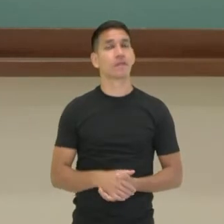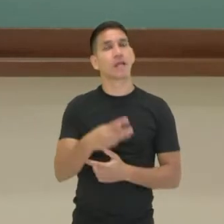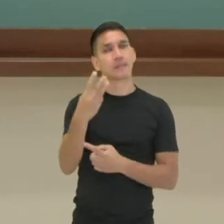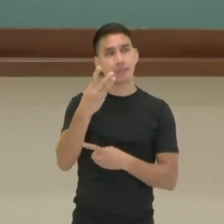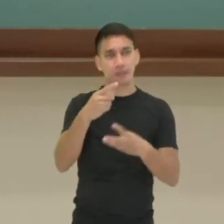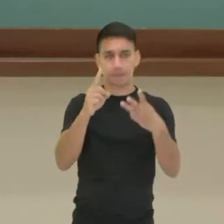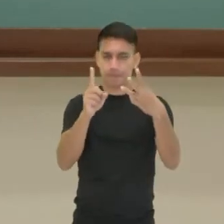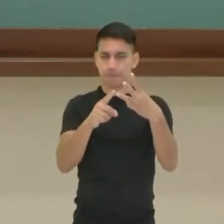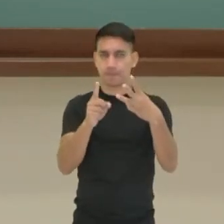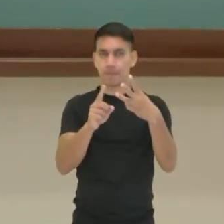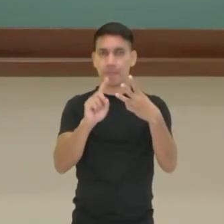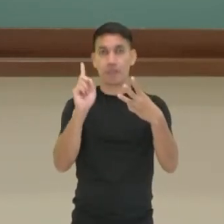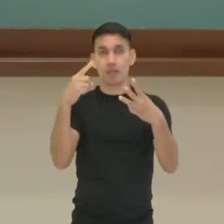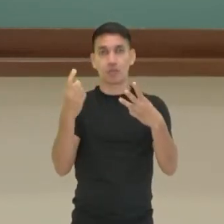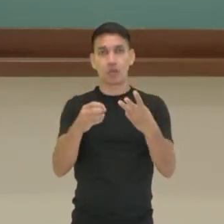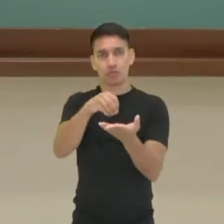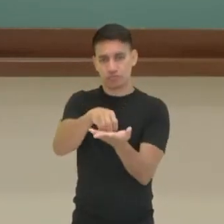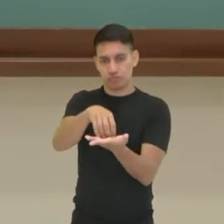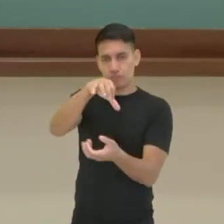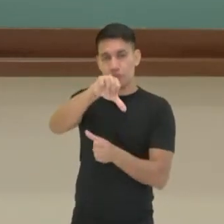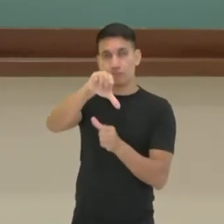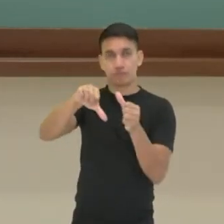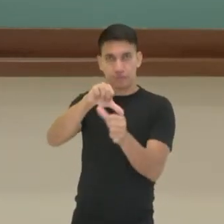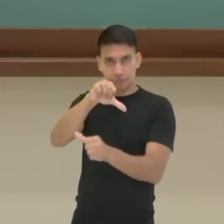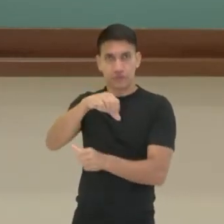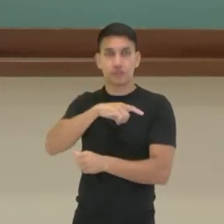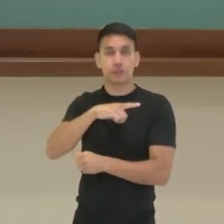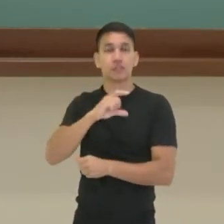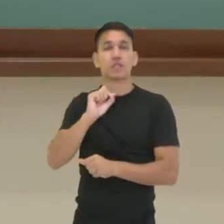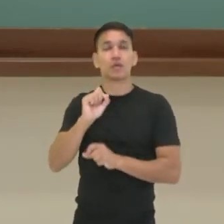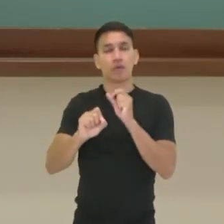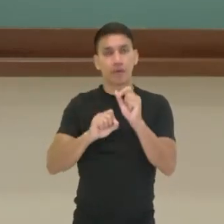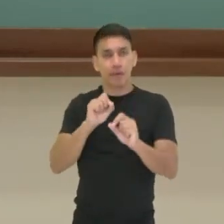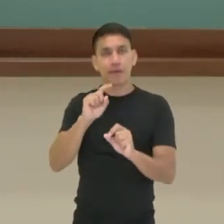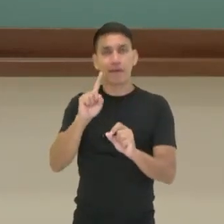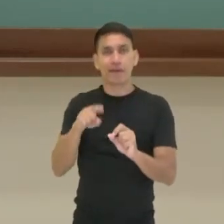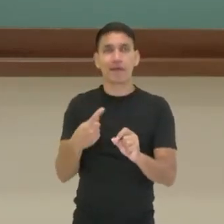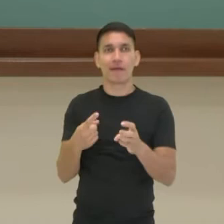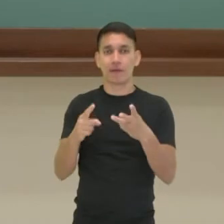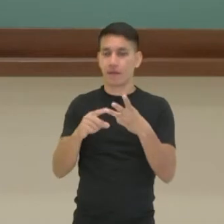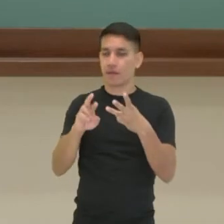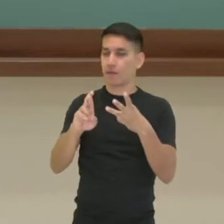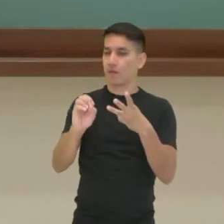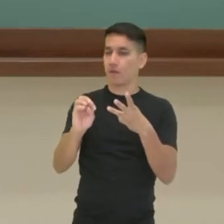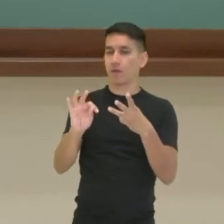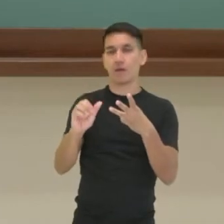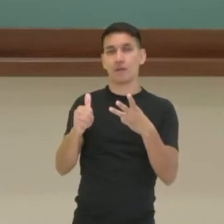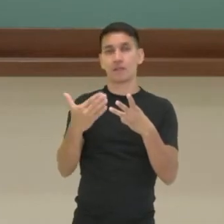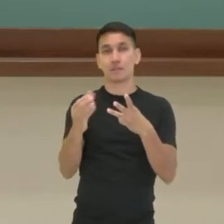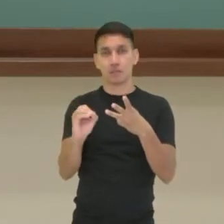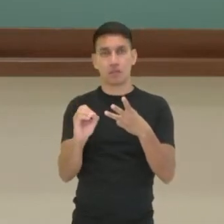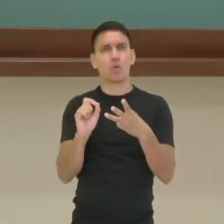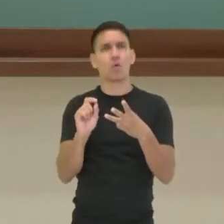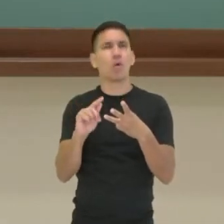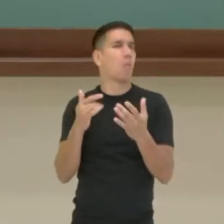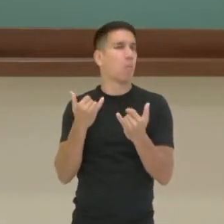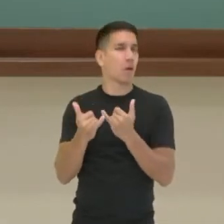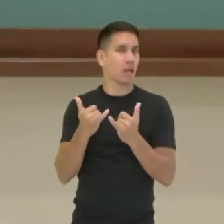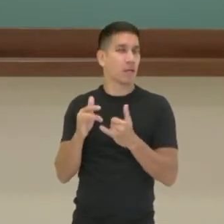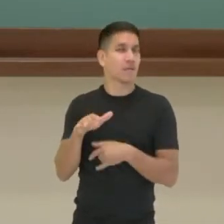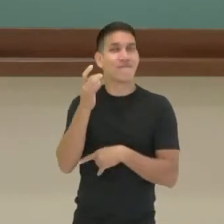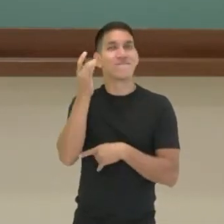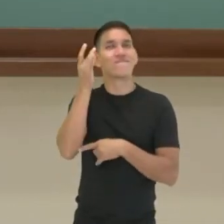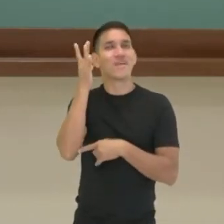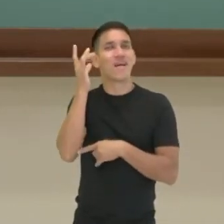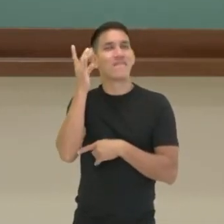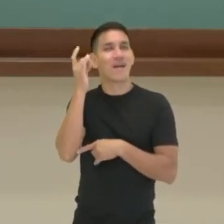terceira das nossas transformações geométricas chama-se rotação. A rotação parece um pouco mais fácil